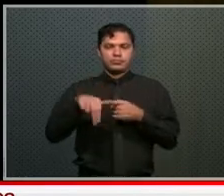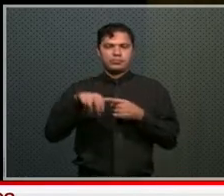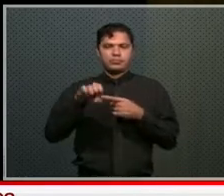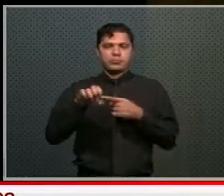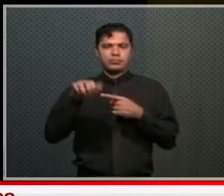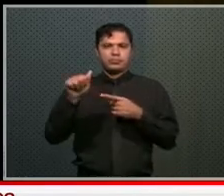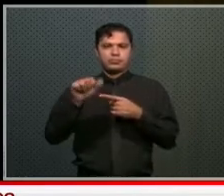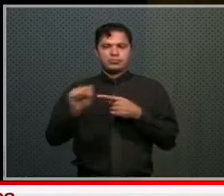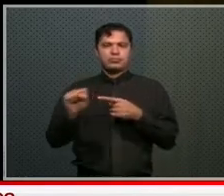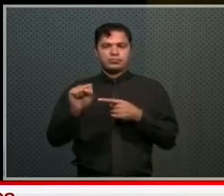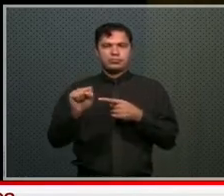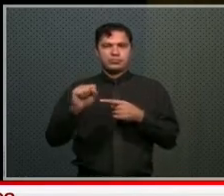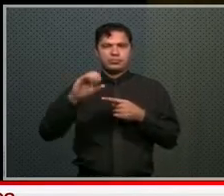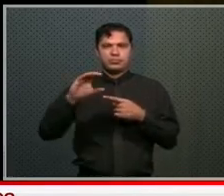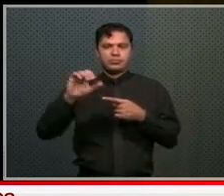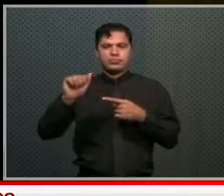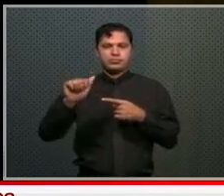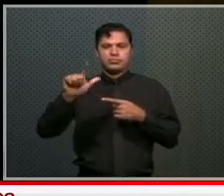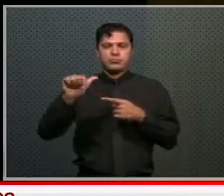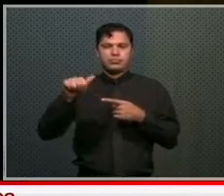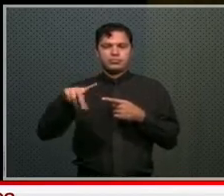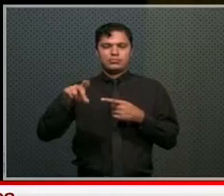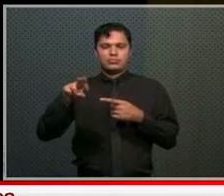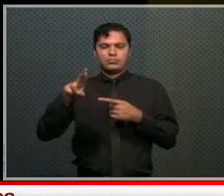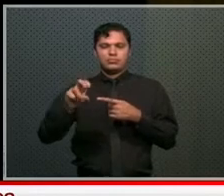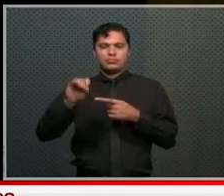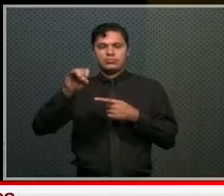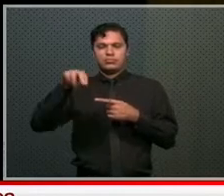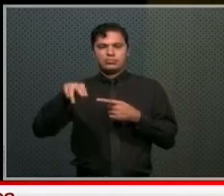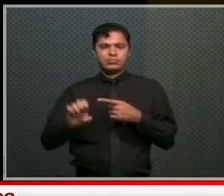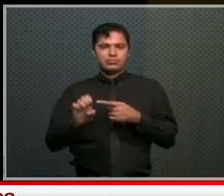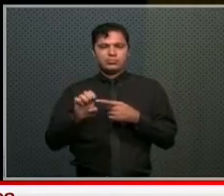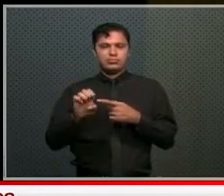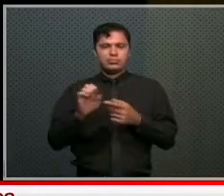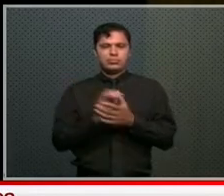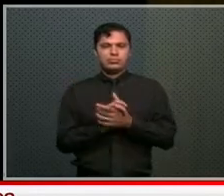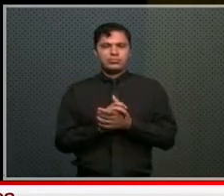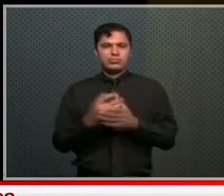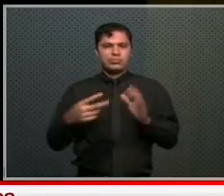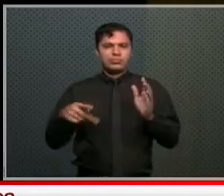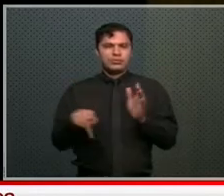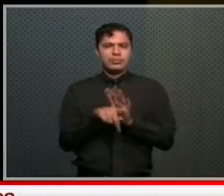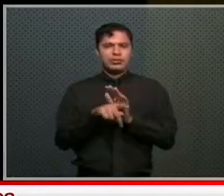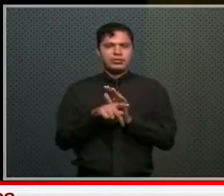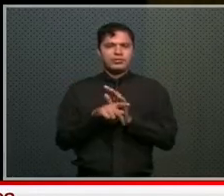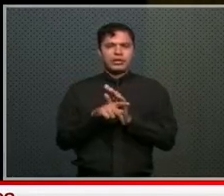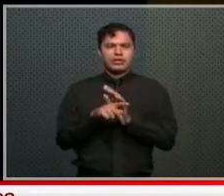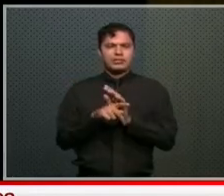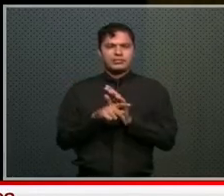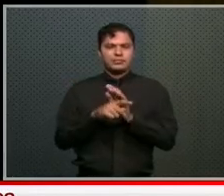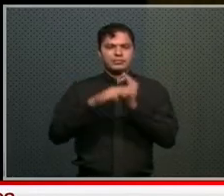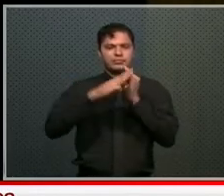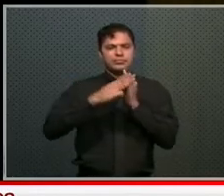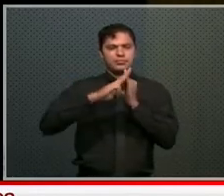Quem foi o enés calandrina Pinheiro natural de Muaná Marajó